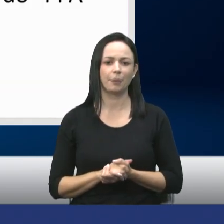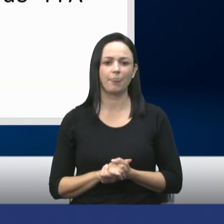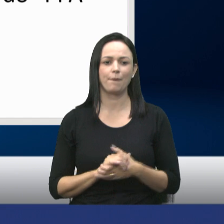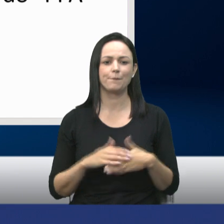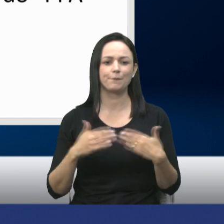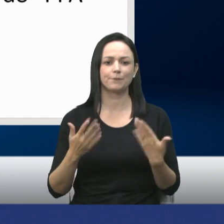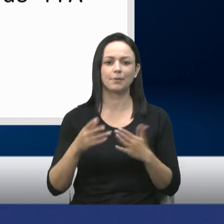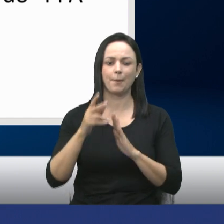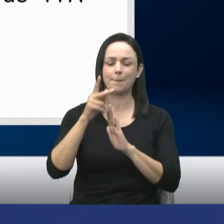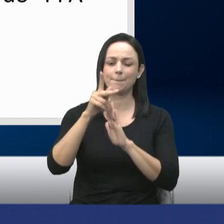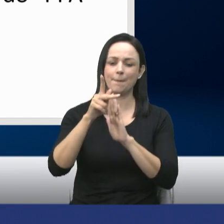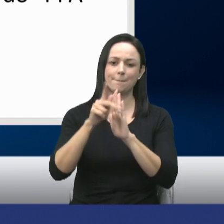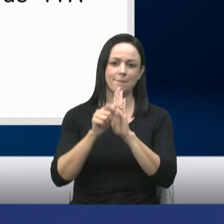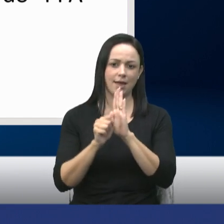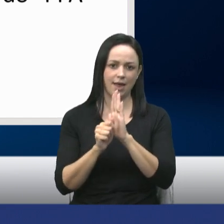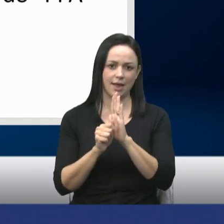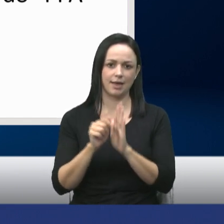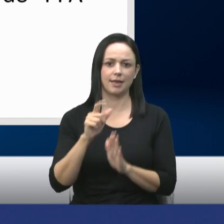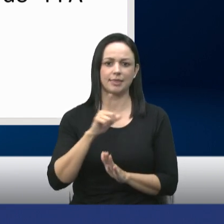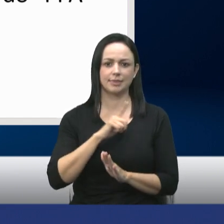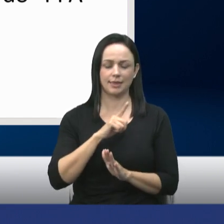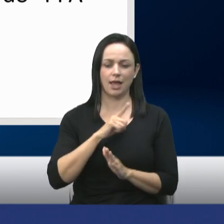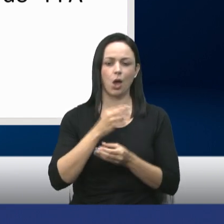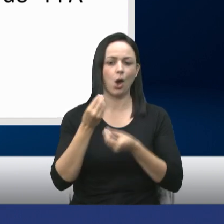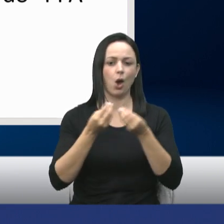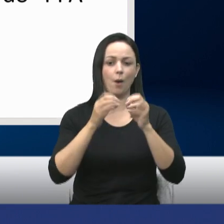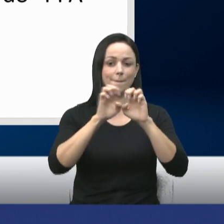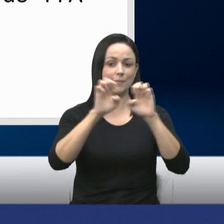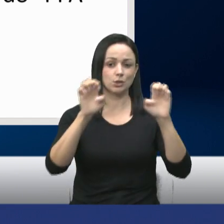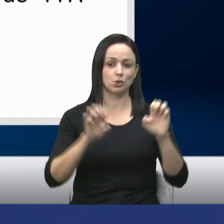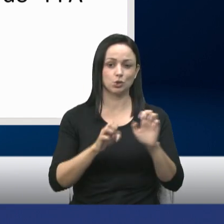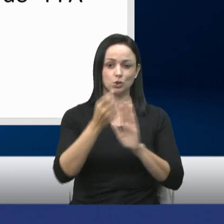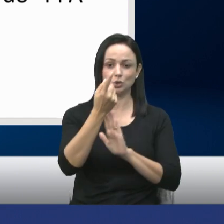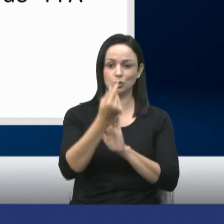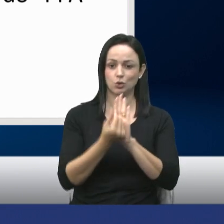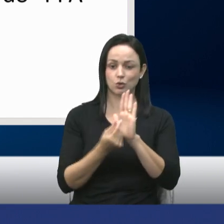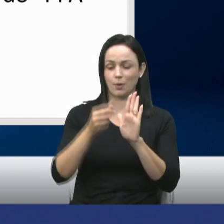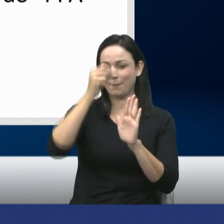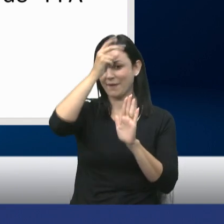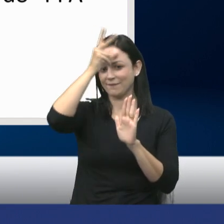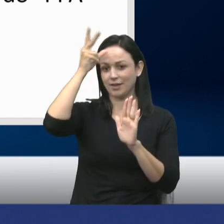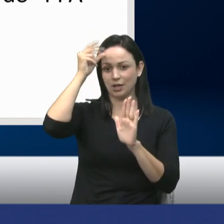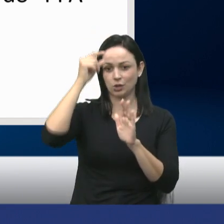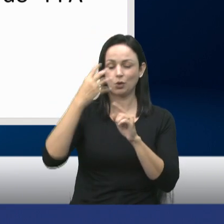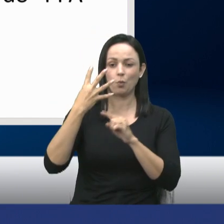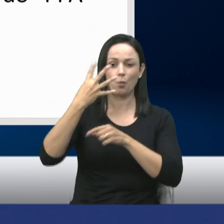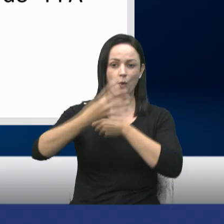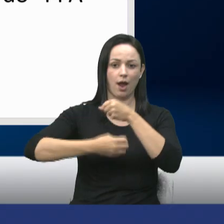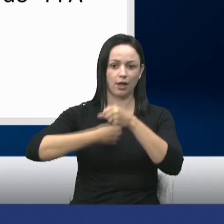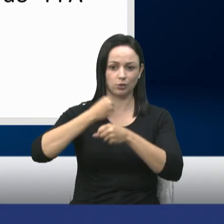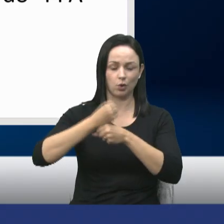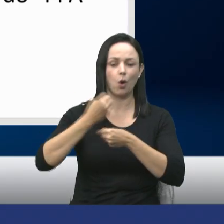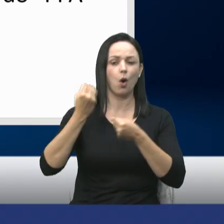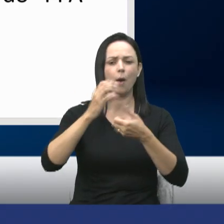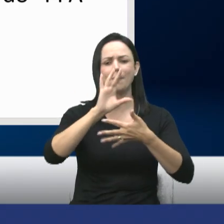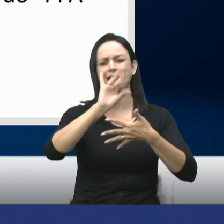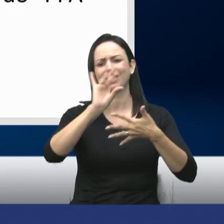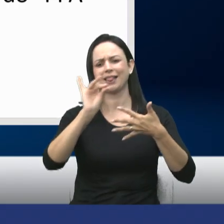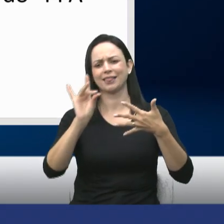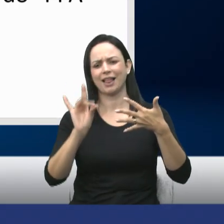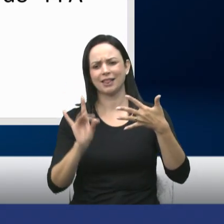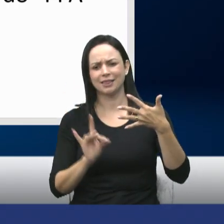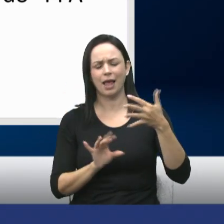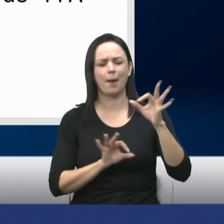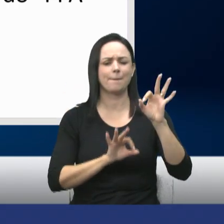Então o PPA ele estabelece a estrutura do orçamento da prefeitura para os próximos 4 anos, sendo detalhado através de programas,